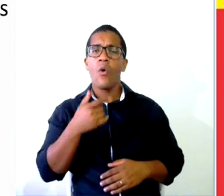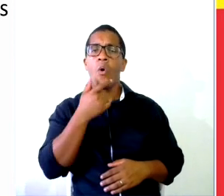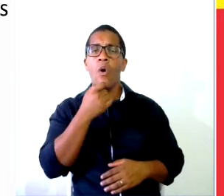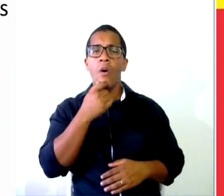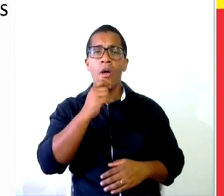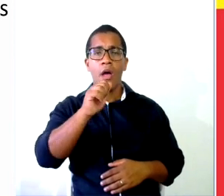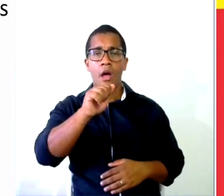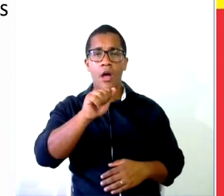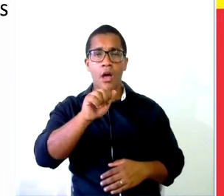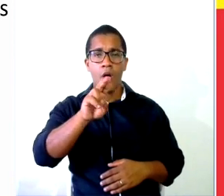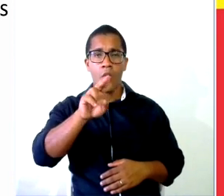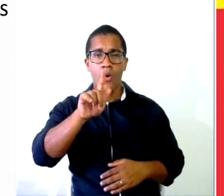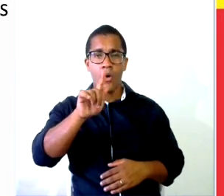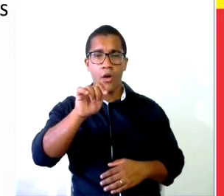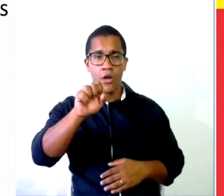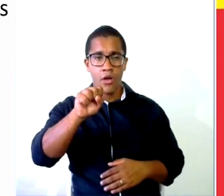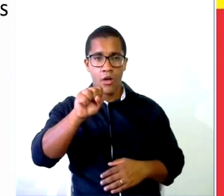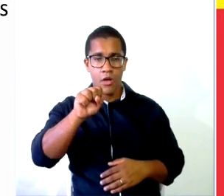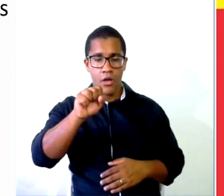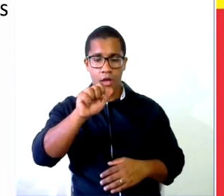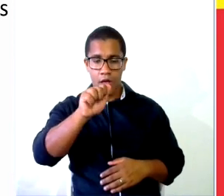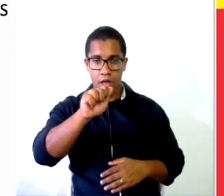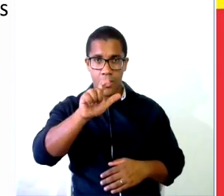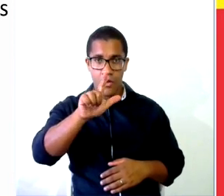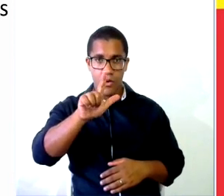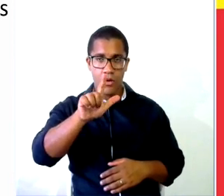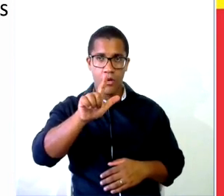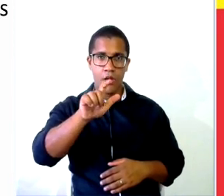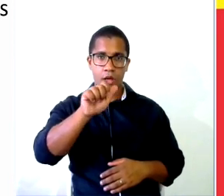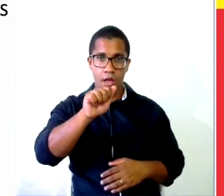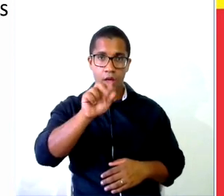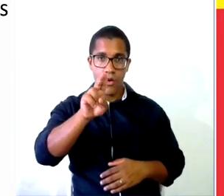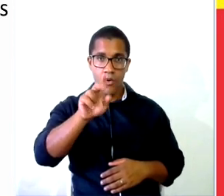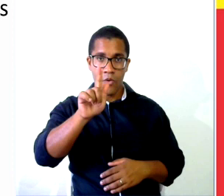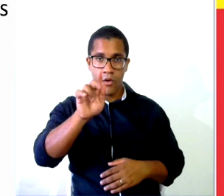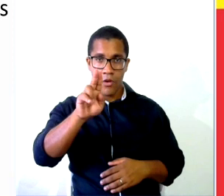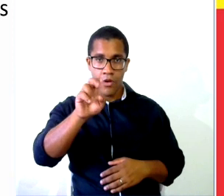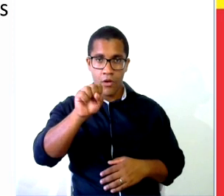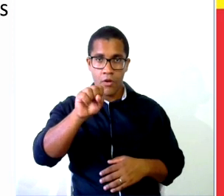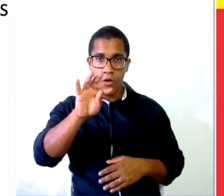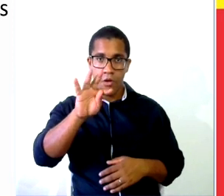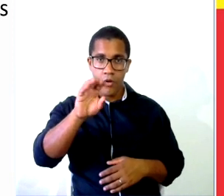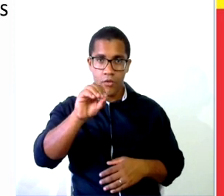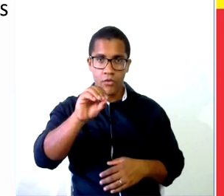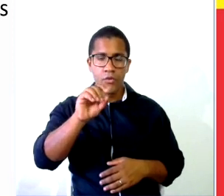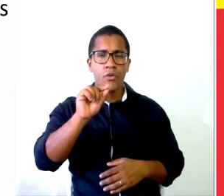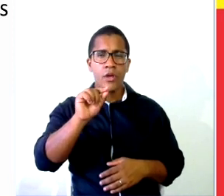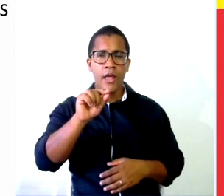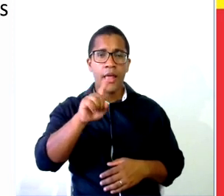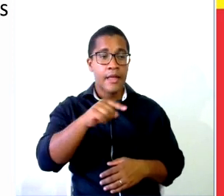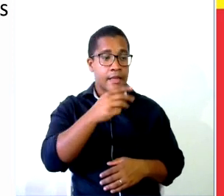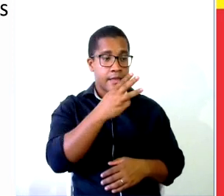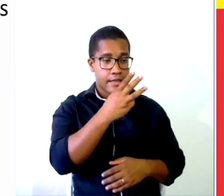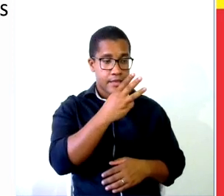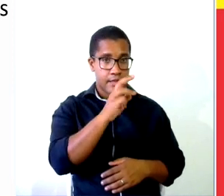Augusto, no século I a.C., estima-se que 35% da população